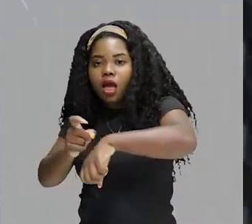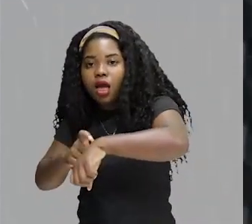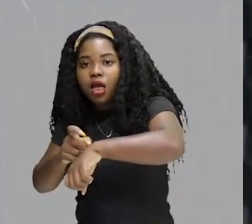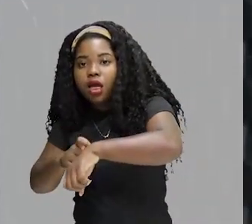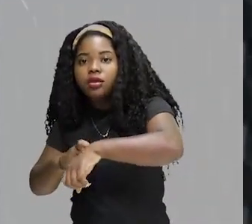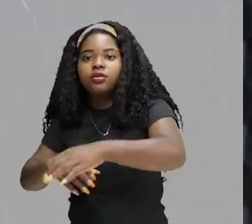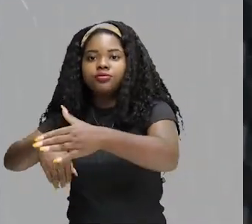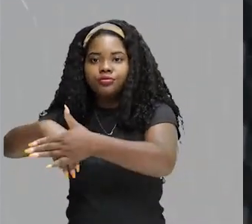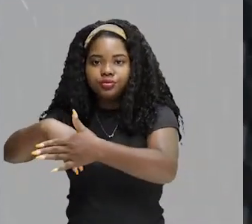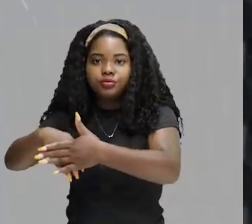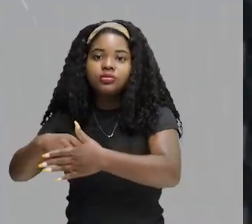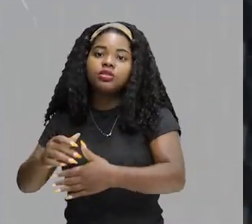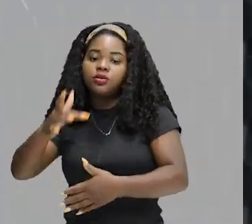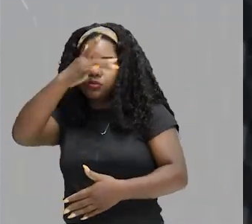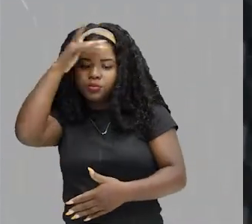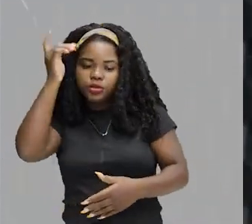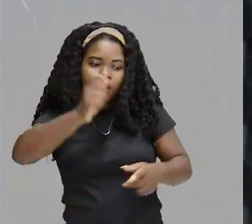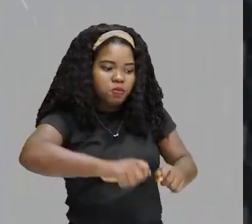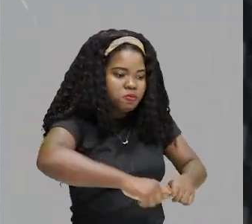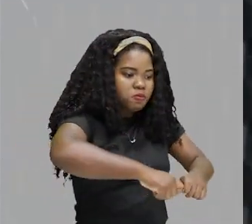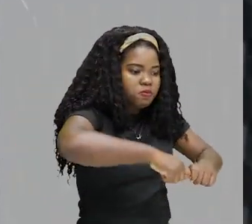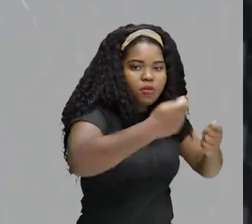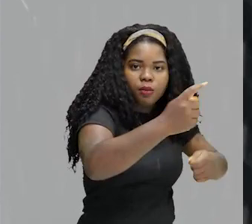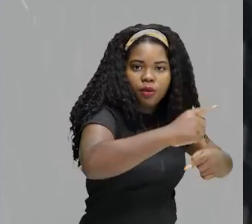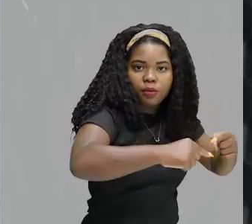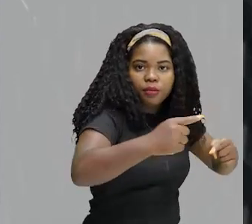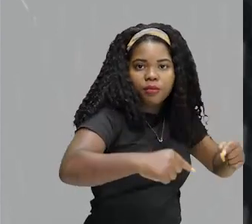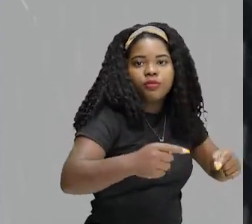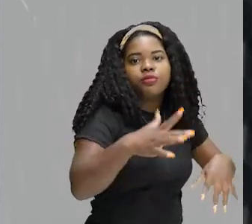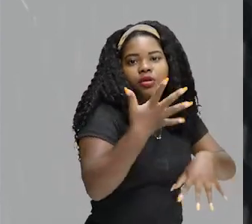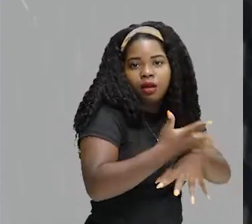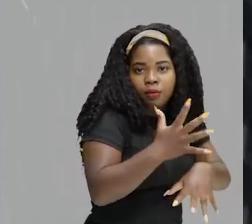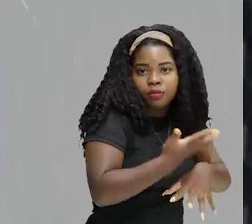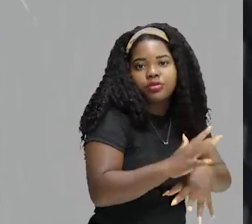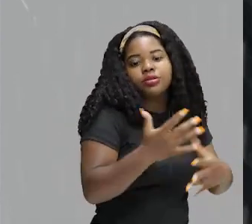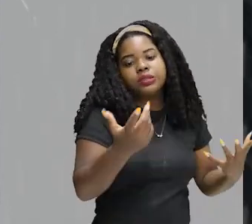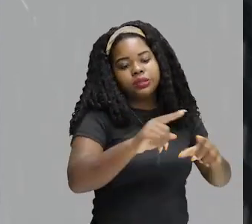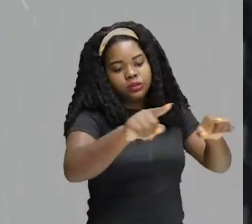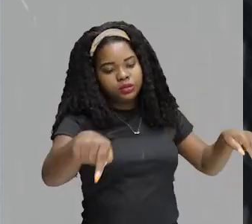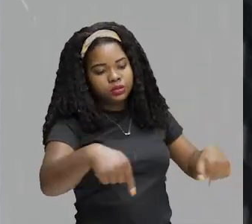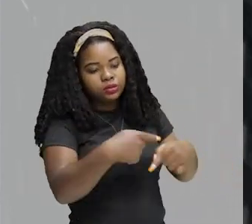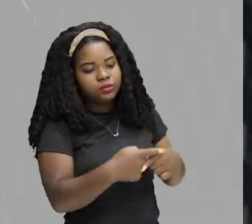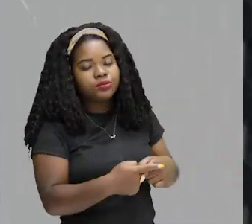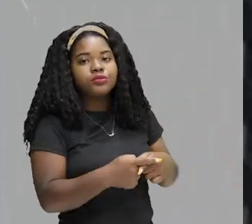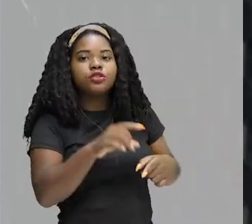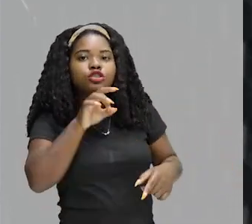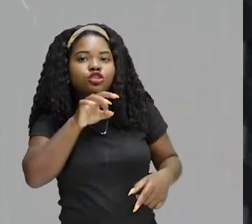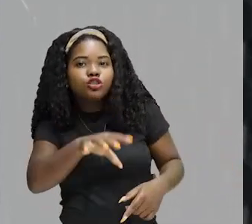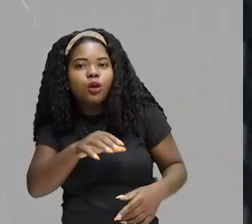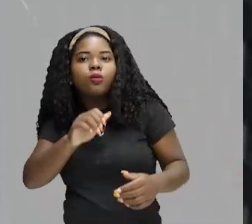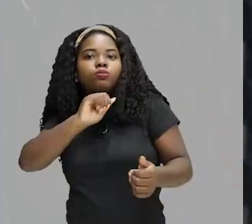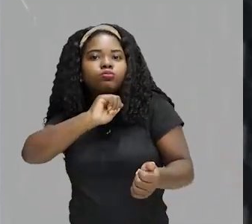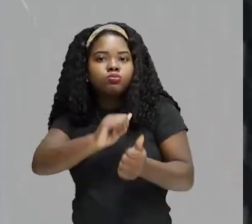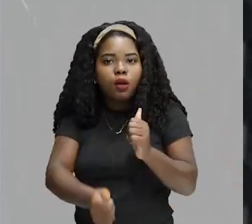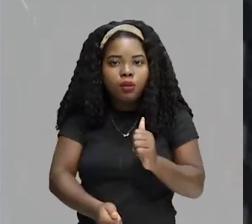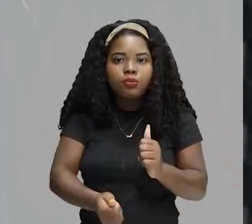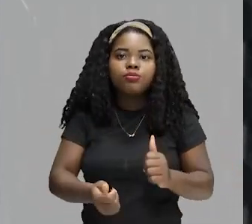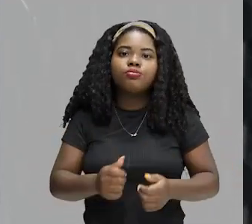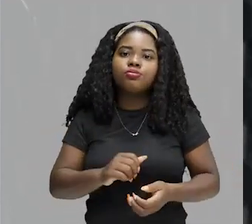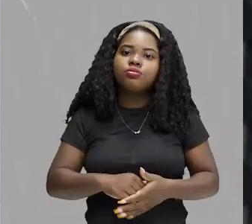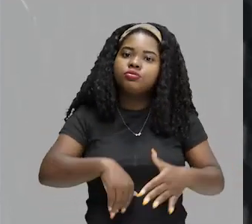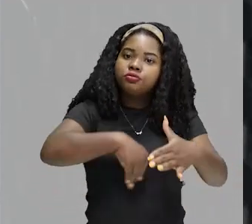assim impossibilitar a prática do basquetebol e assim a quadra ficar praticamente exclusiva para o futebol.